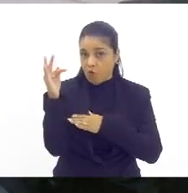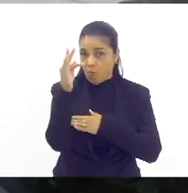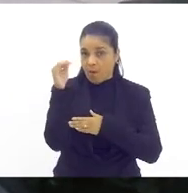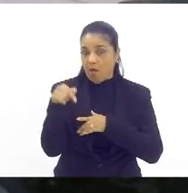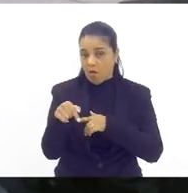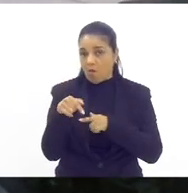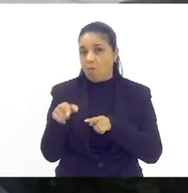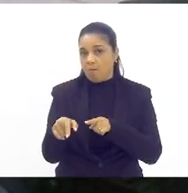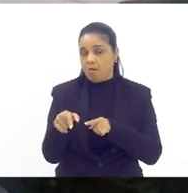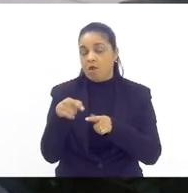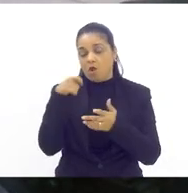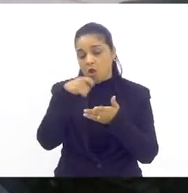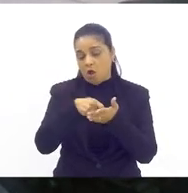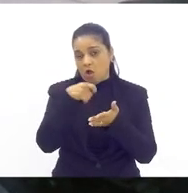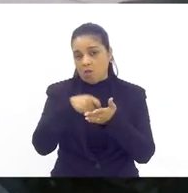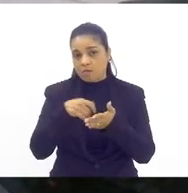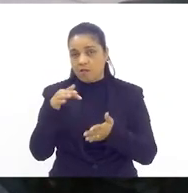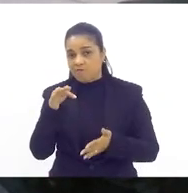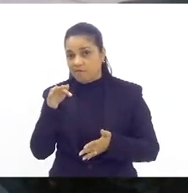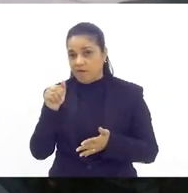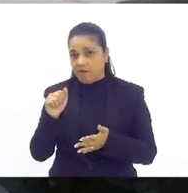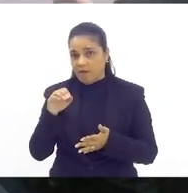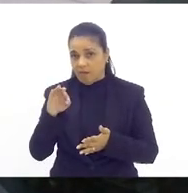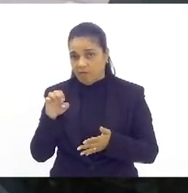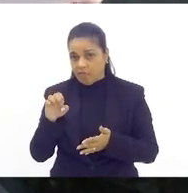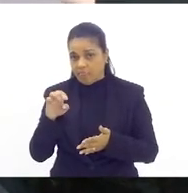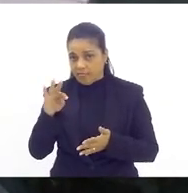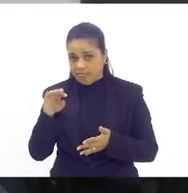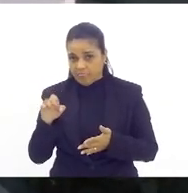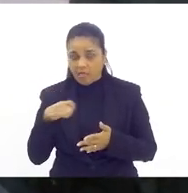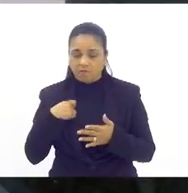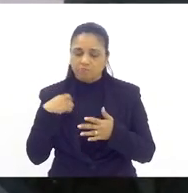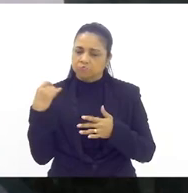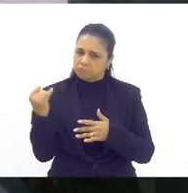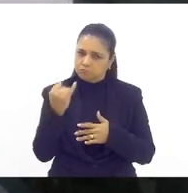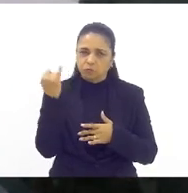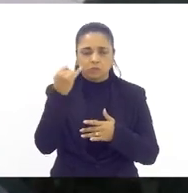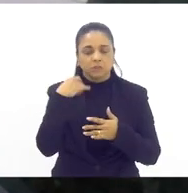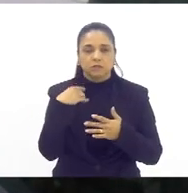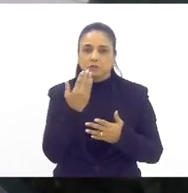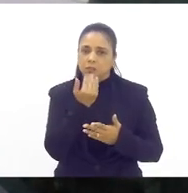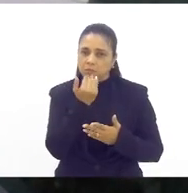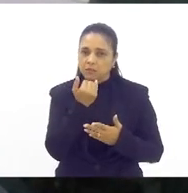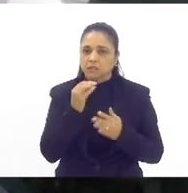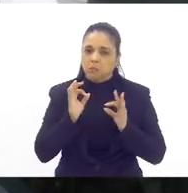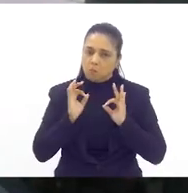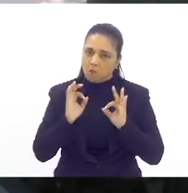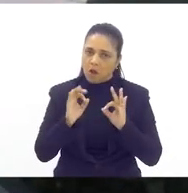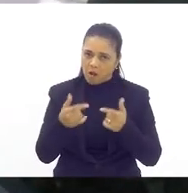novas obrigações para FAETEC mas a gente acha muito importante garantir a Alimentação adequada